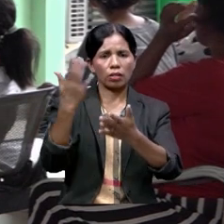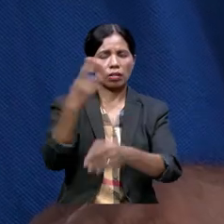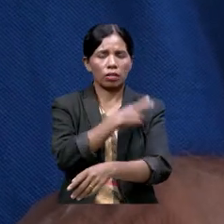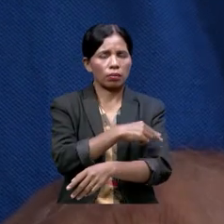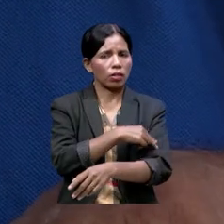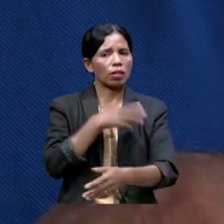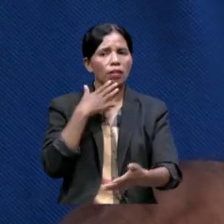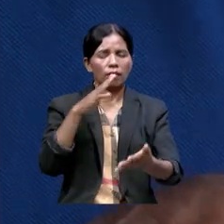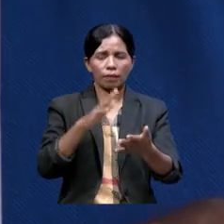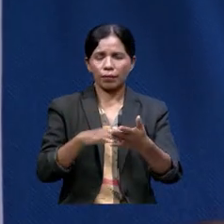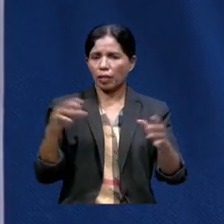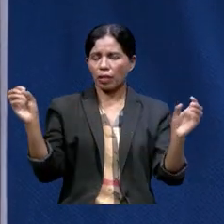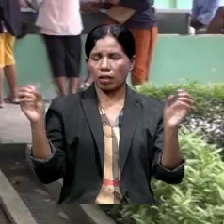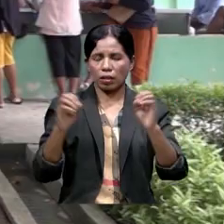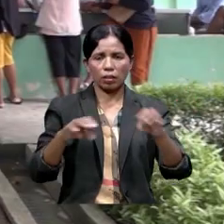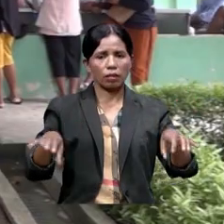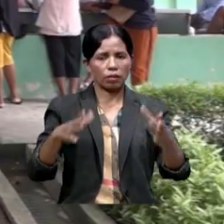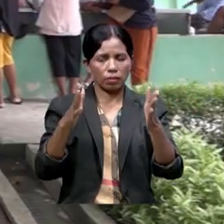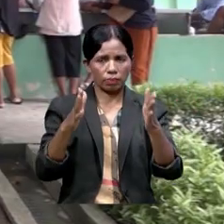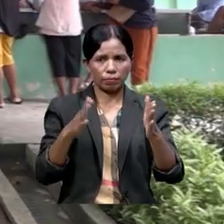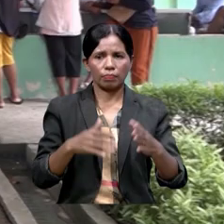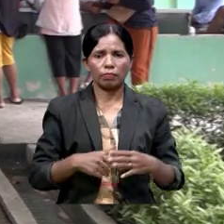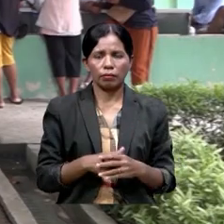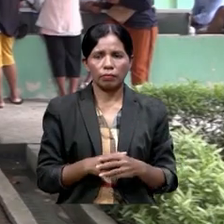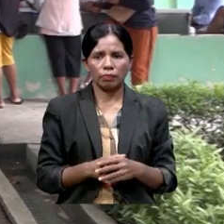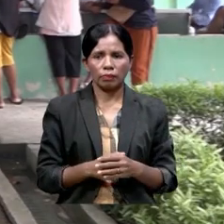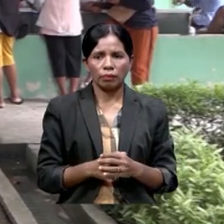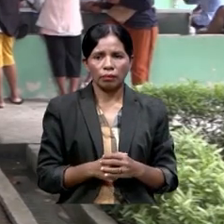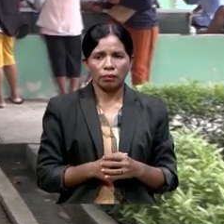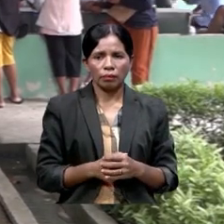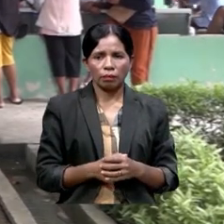diak no la iha recurso humano. Romaldo Neves, Jaime dos Santos, GMN.